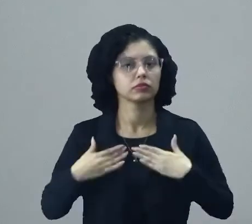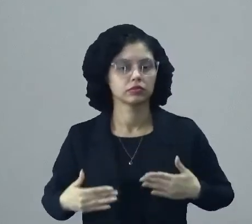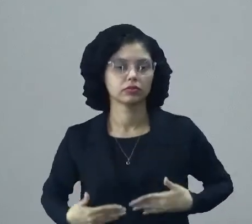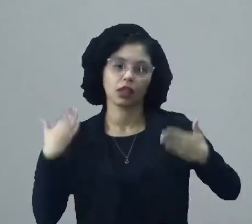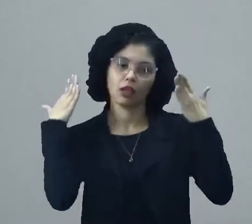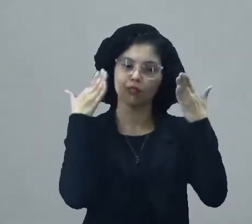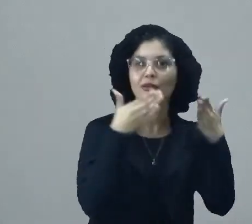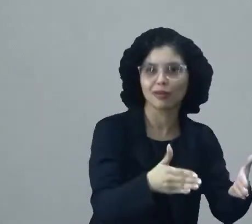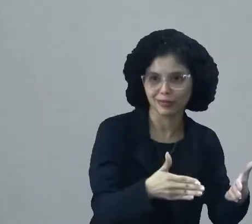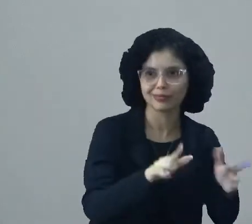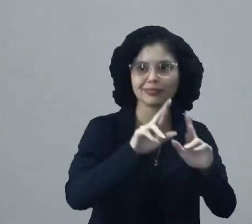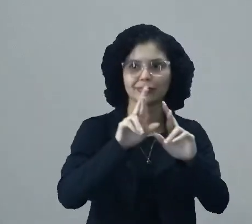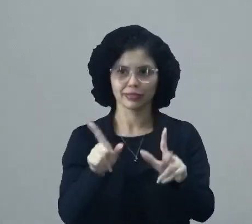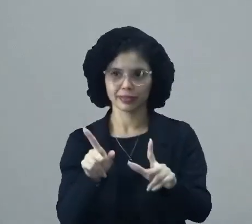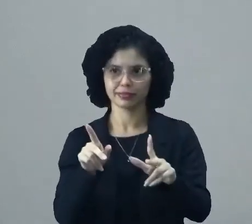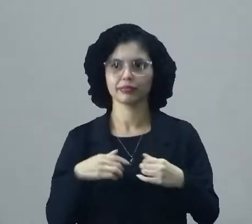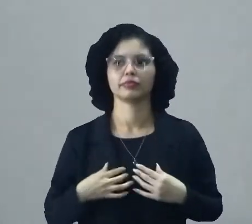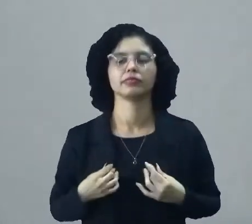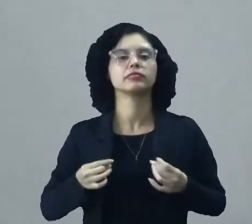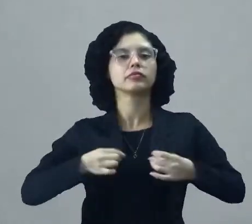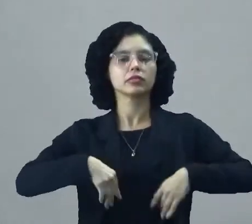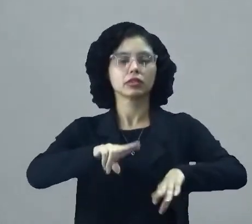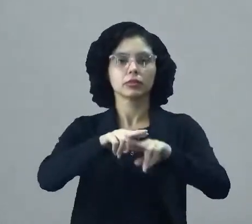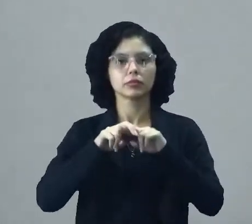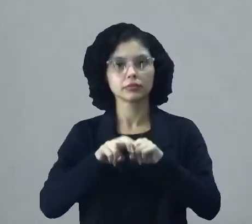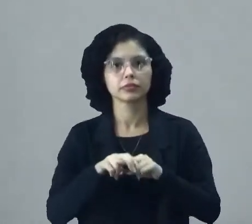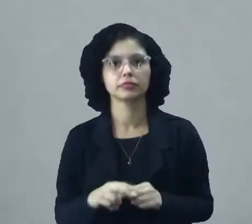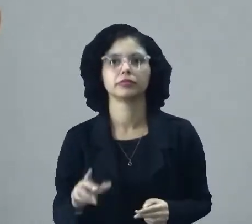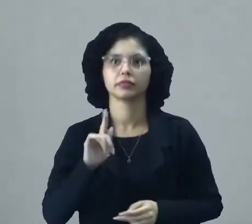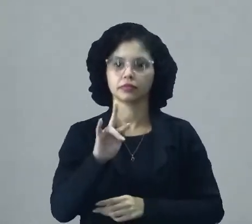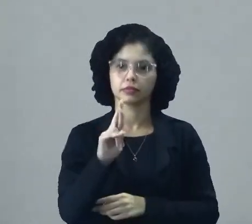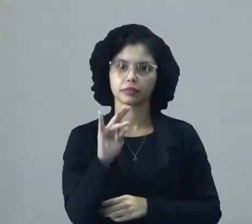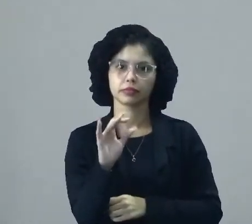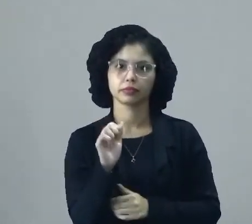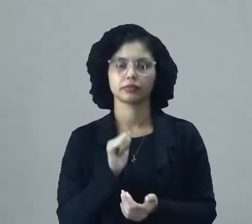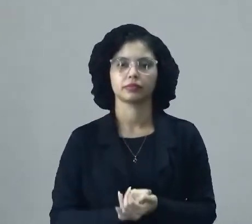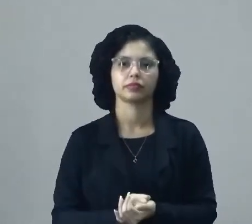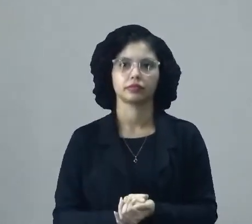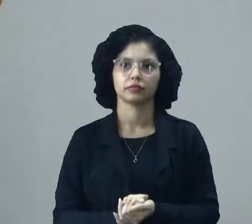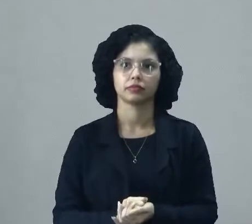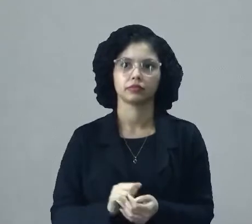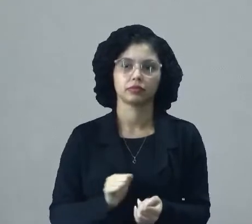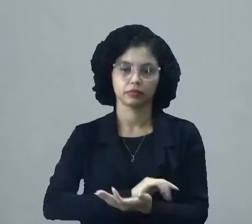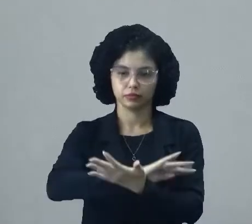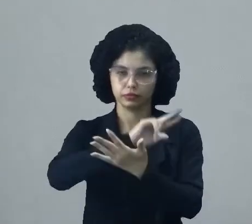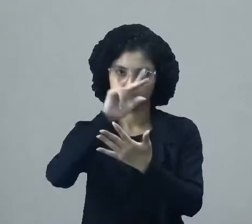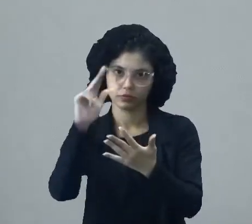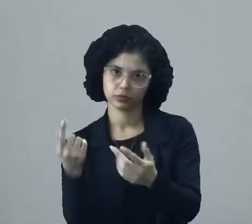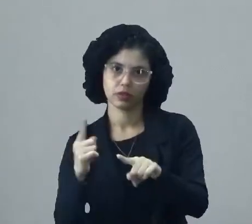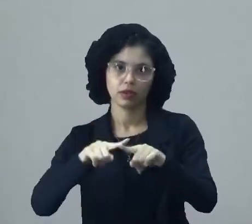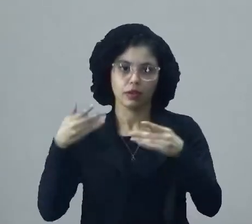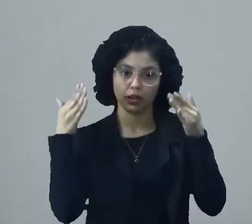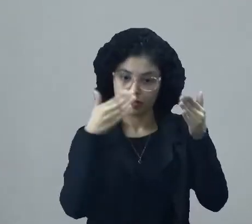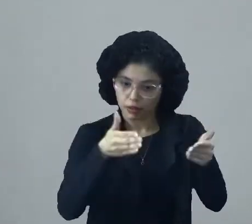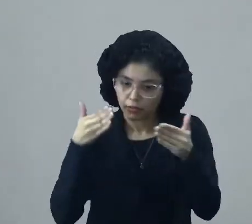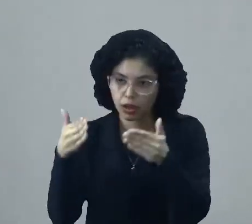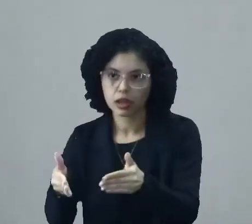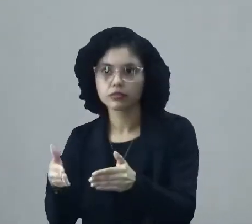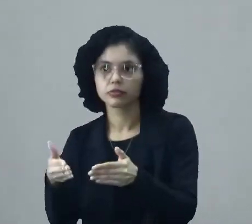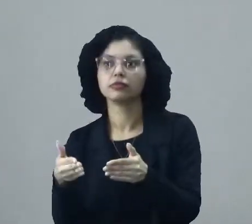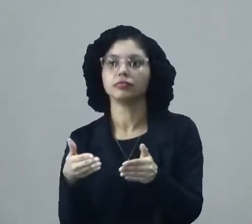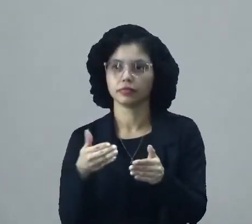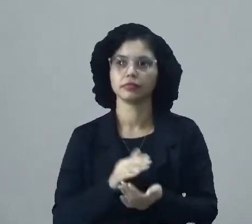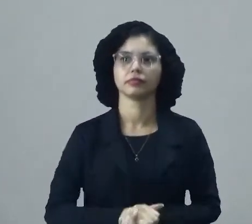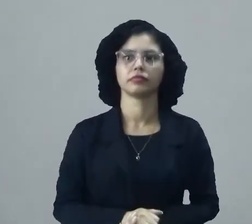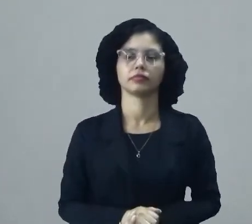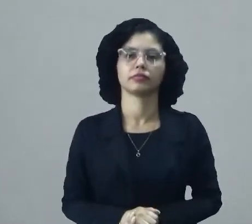corpo por um viés diferente, entendo? Por isso, porque a gente escolheu ginástica? Porque ela é ampla, mas ela é focal, ela é